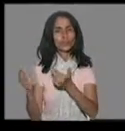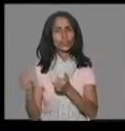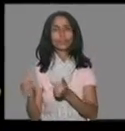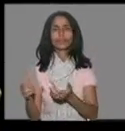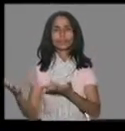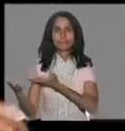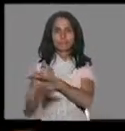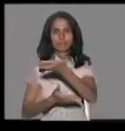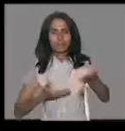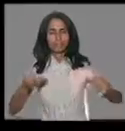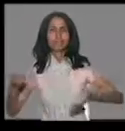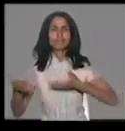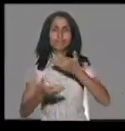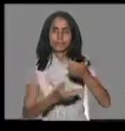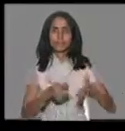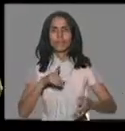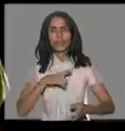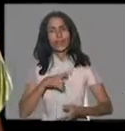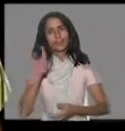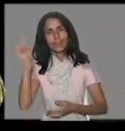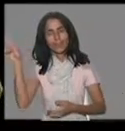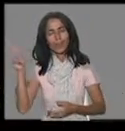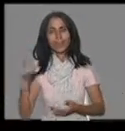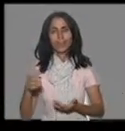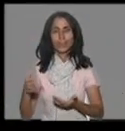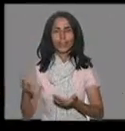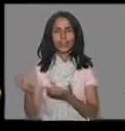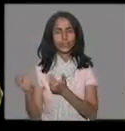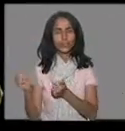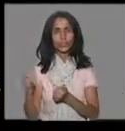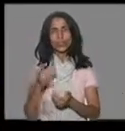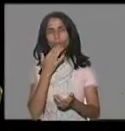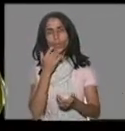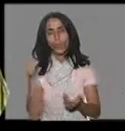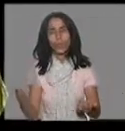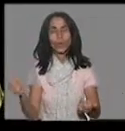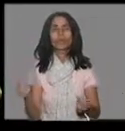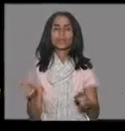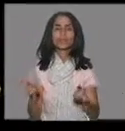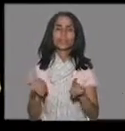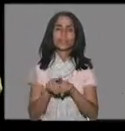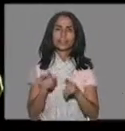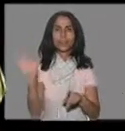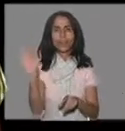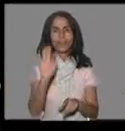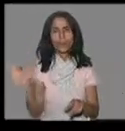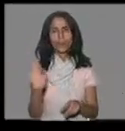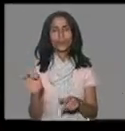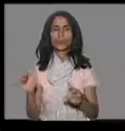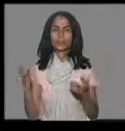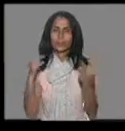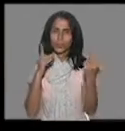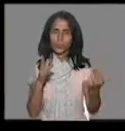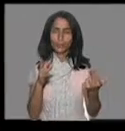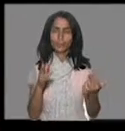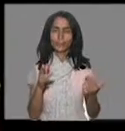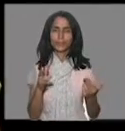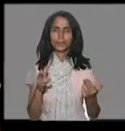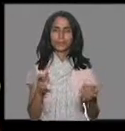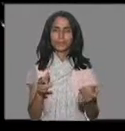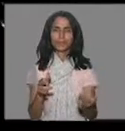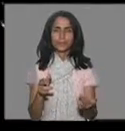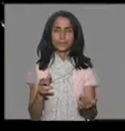compartilha jovens que estão lá agora vestindo essas cores eles estão na frança também vestindo as mesmas cores do brasil